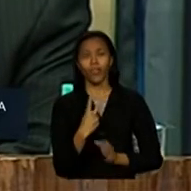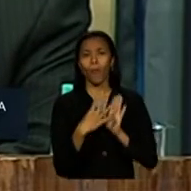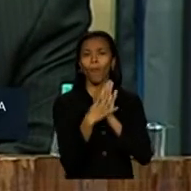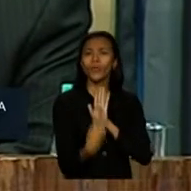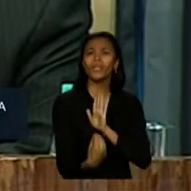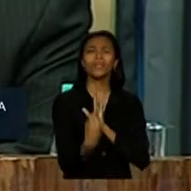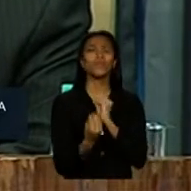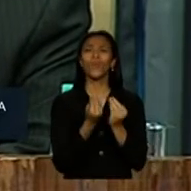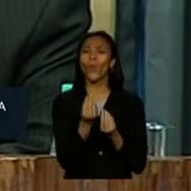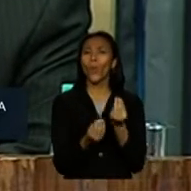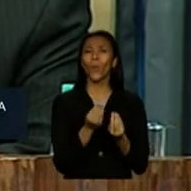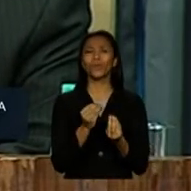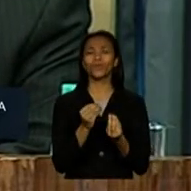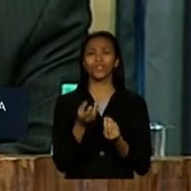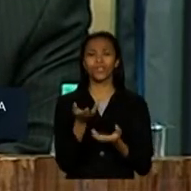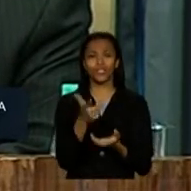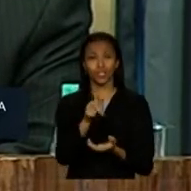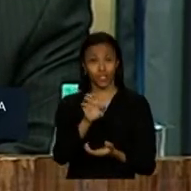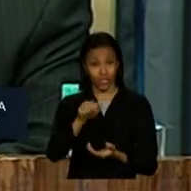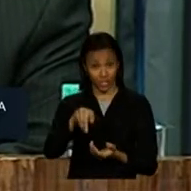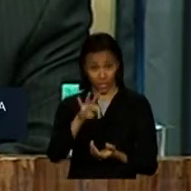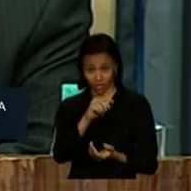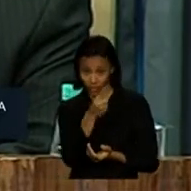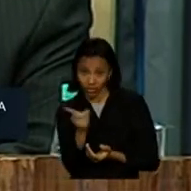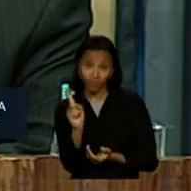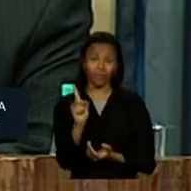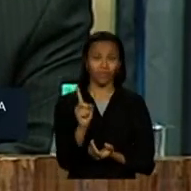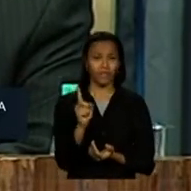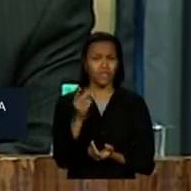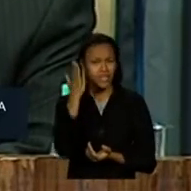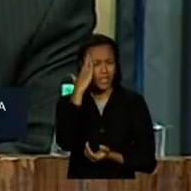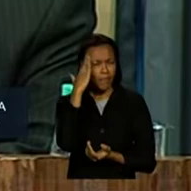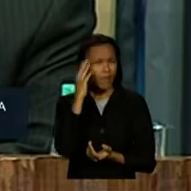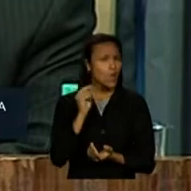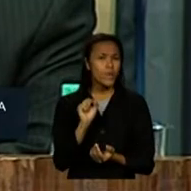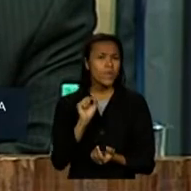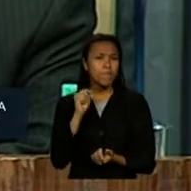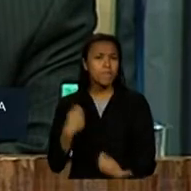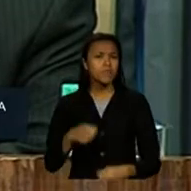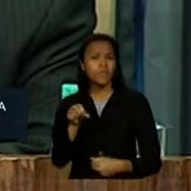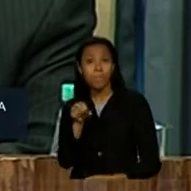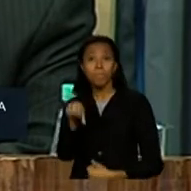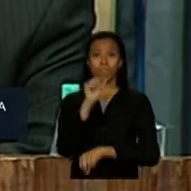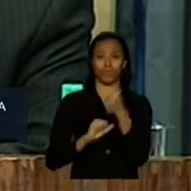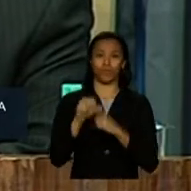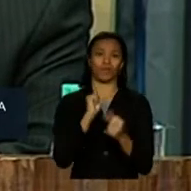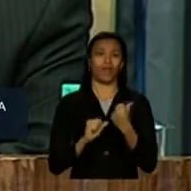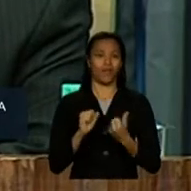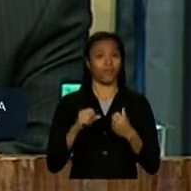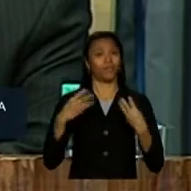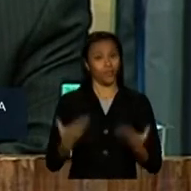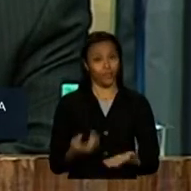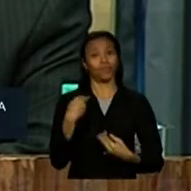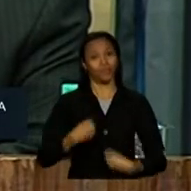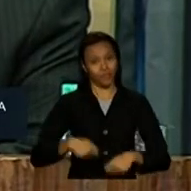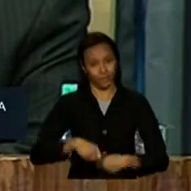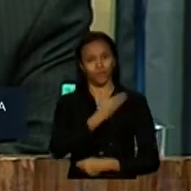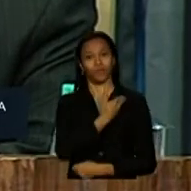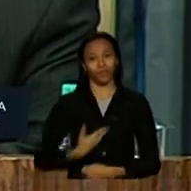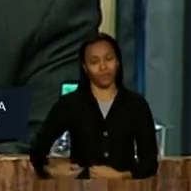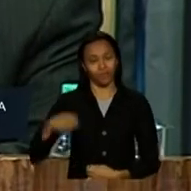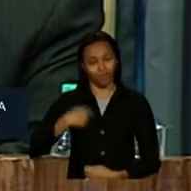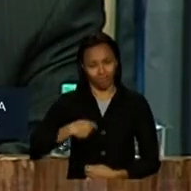que nós temos no Brasil e fazer as necessárias mudanças que a máquina do Estado está